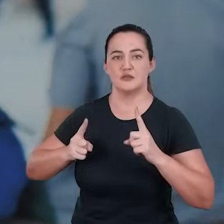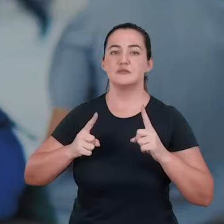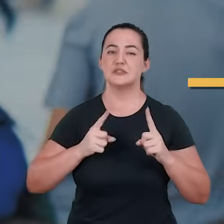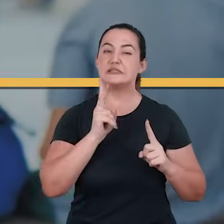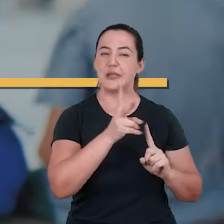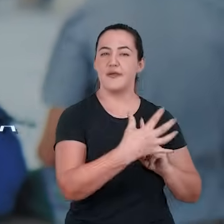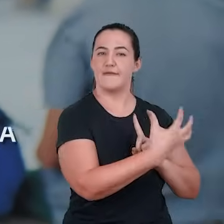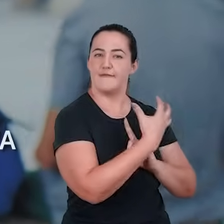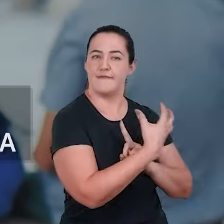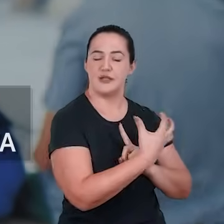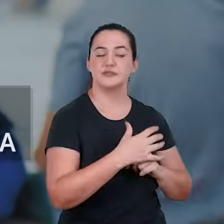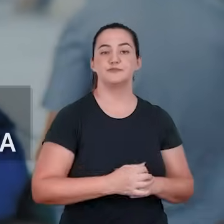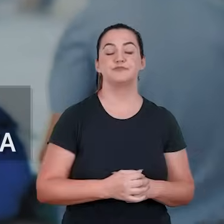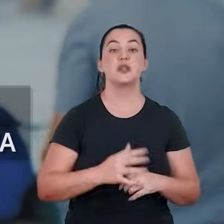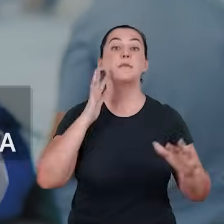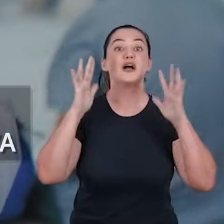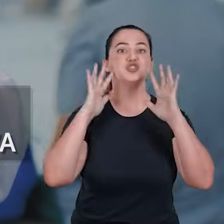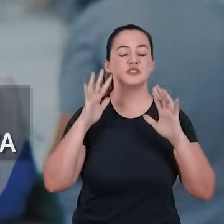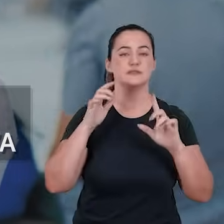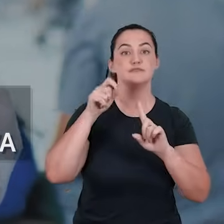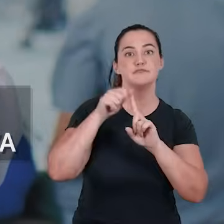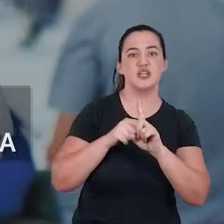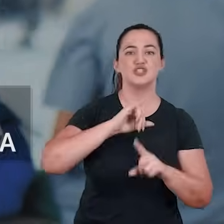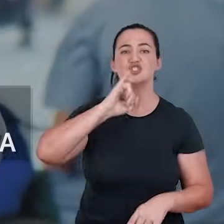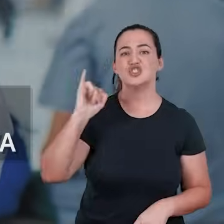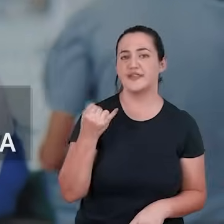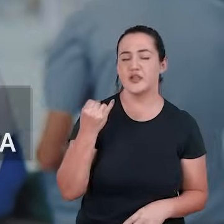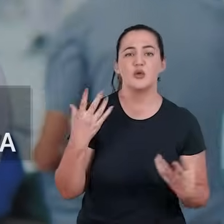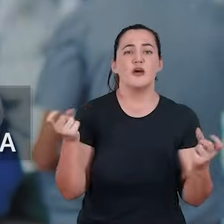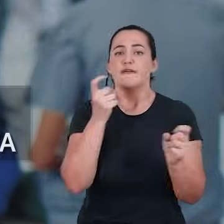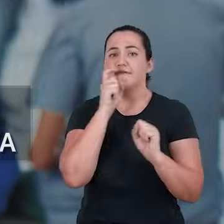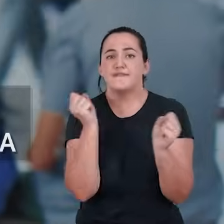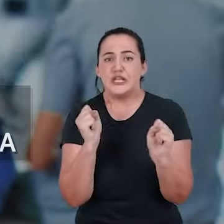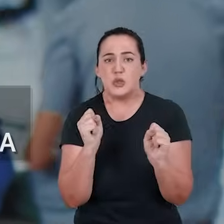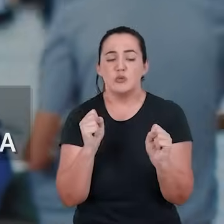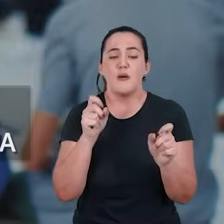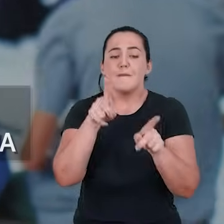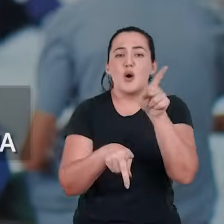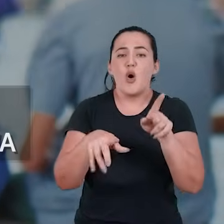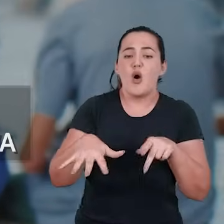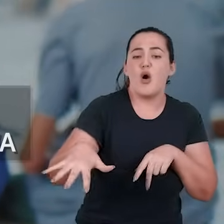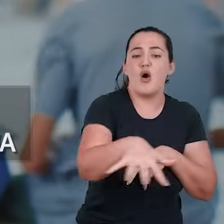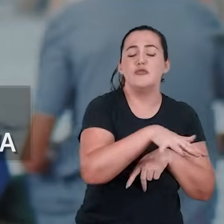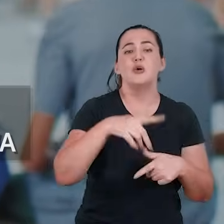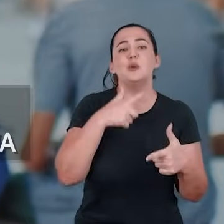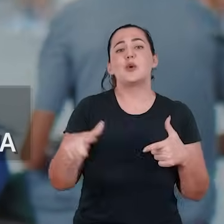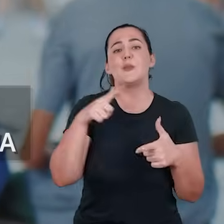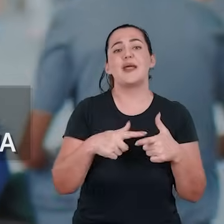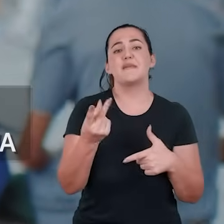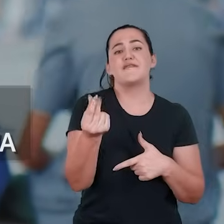janeiro, era frio e as pessoas estavam com muitos problemas financeiros. Por quê?